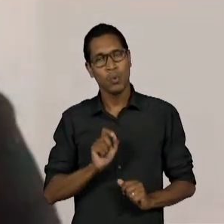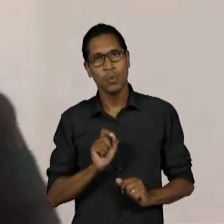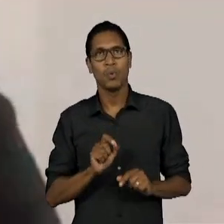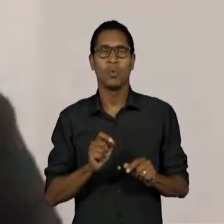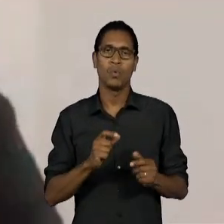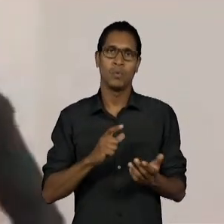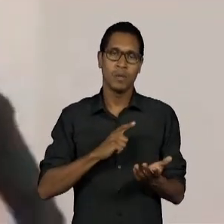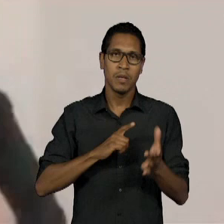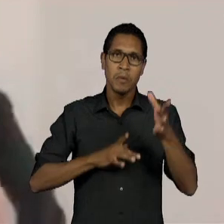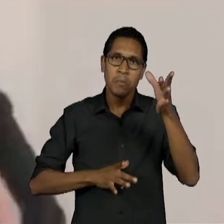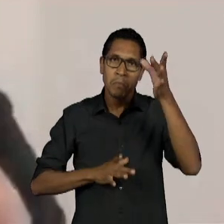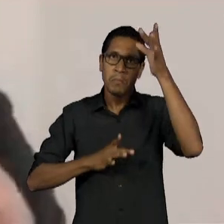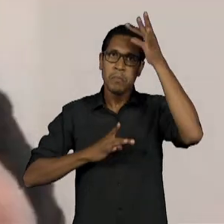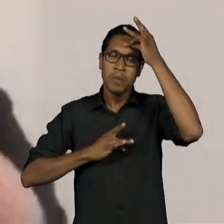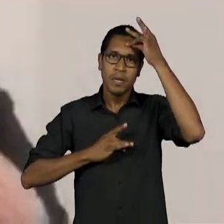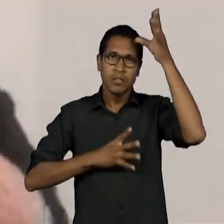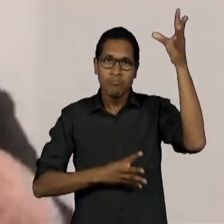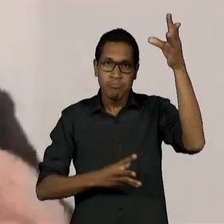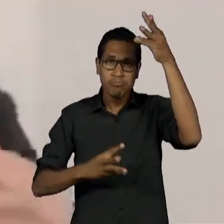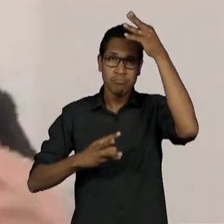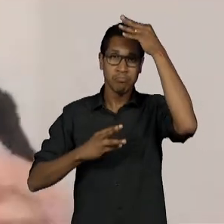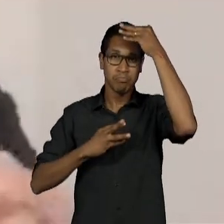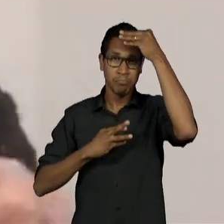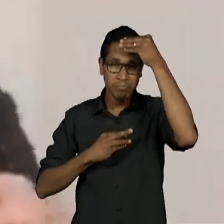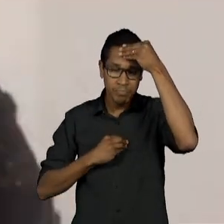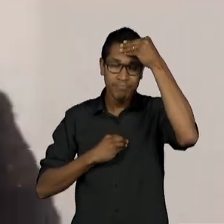pegam um personagem, se